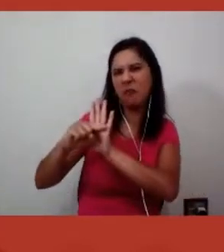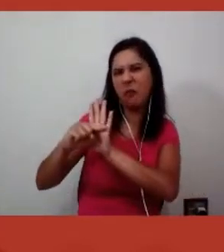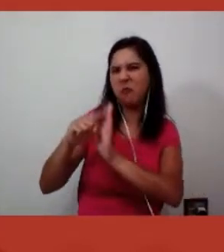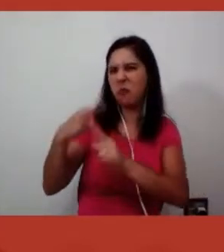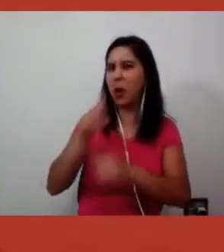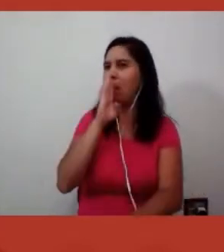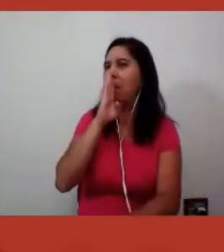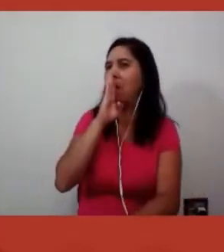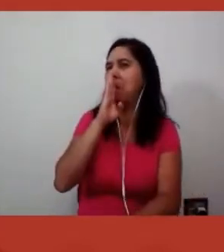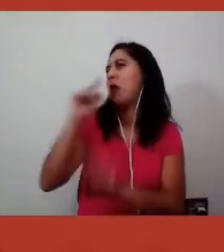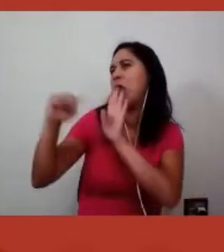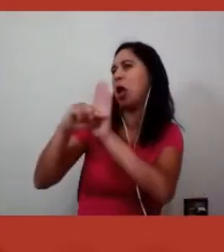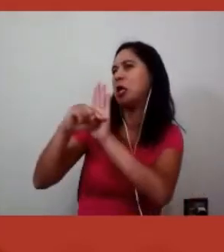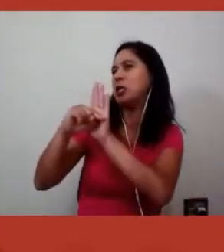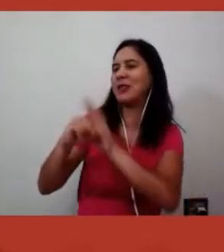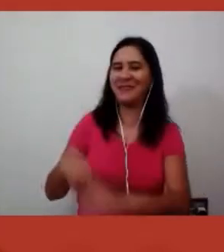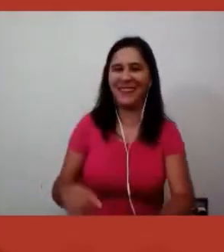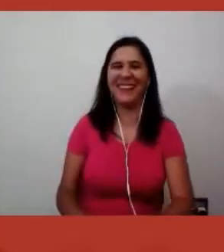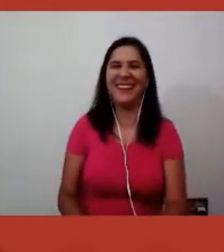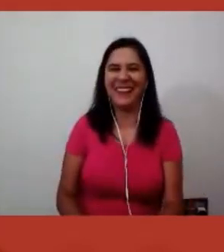daqui, depois...